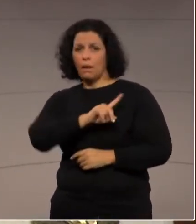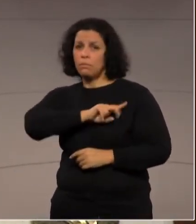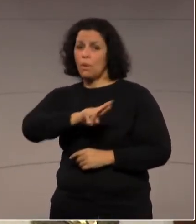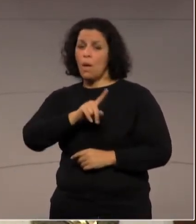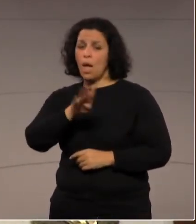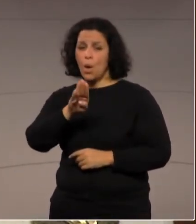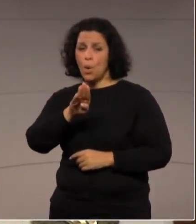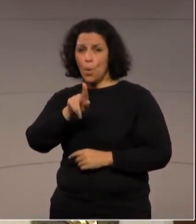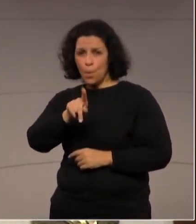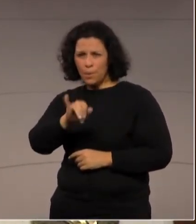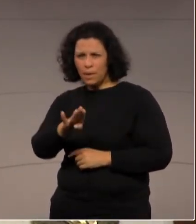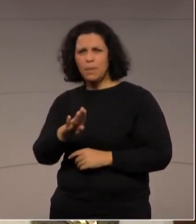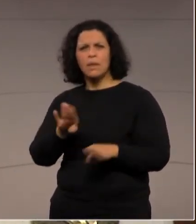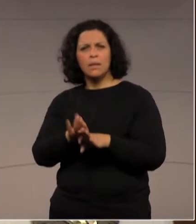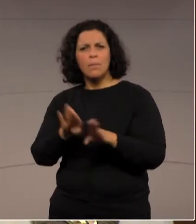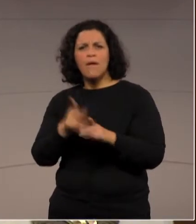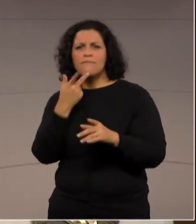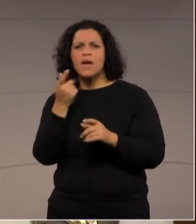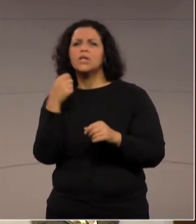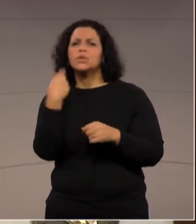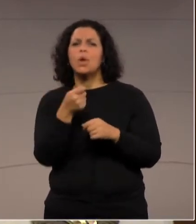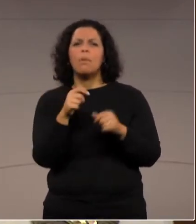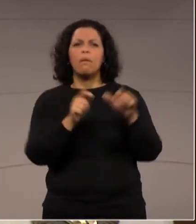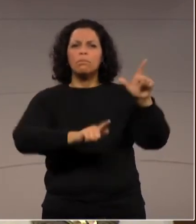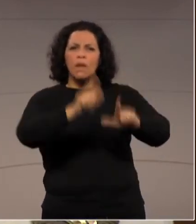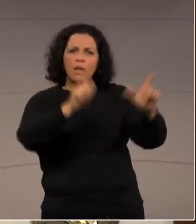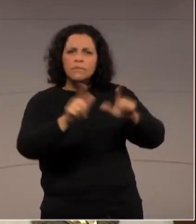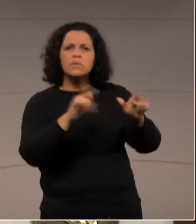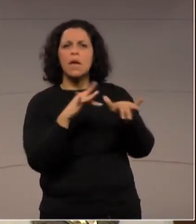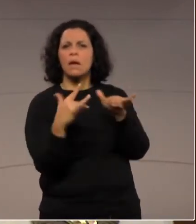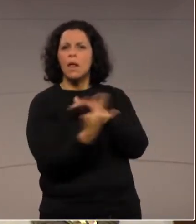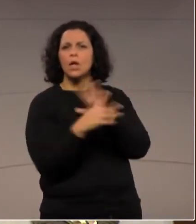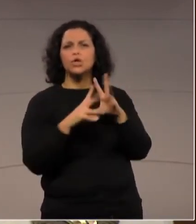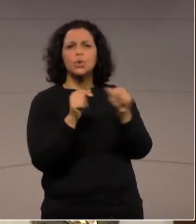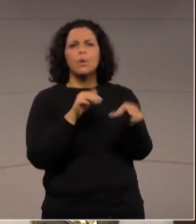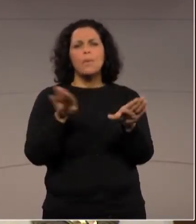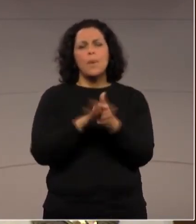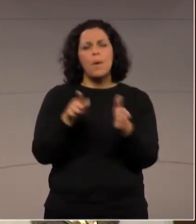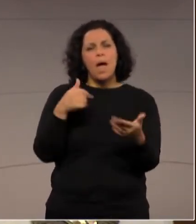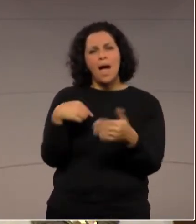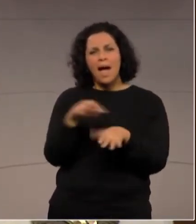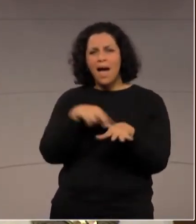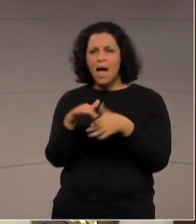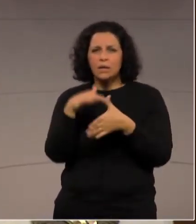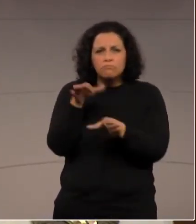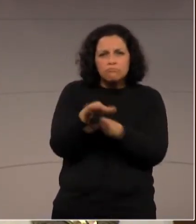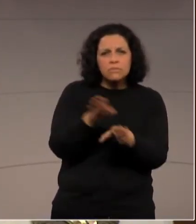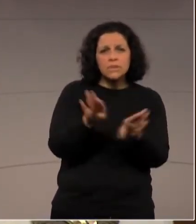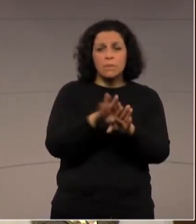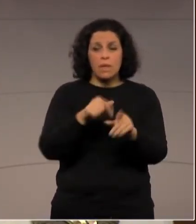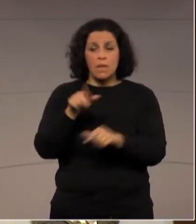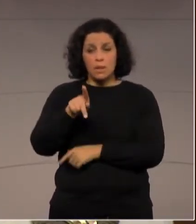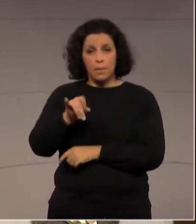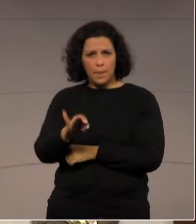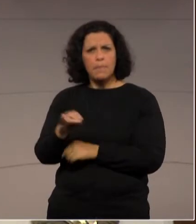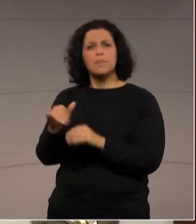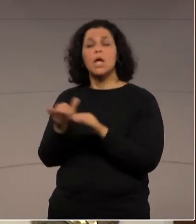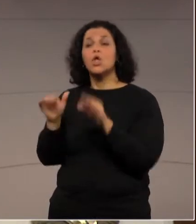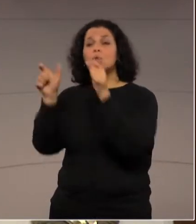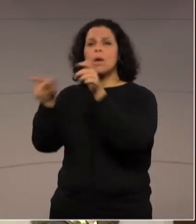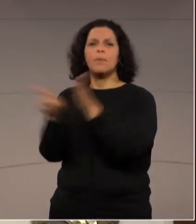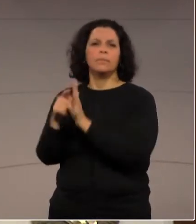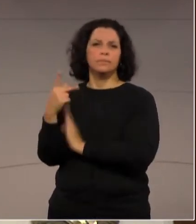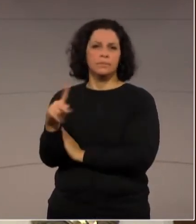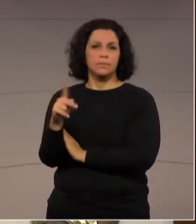indecentemente usado na mídia e nas outras prisões de consultores merece ser colocado no seu devido local